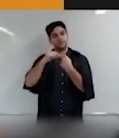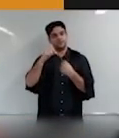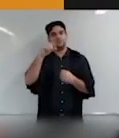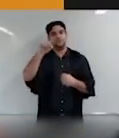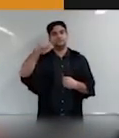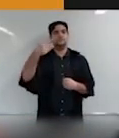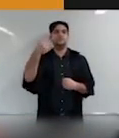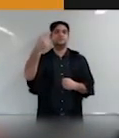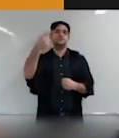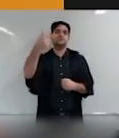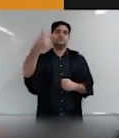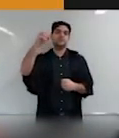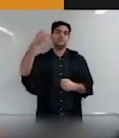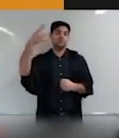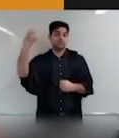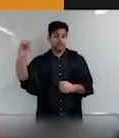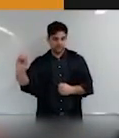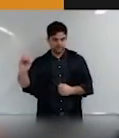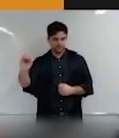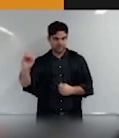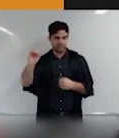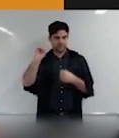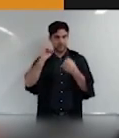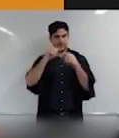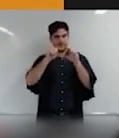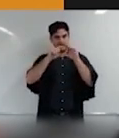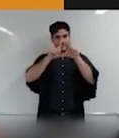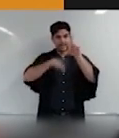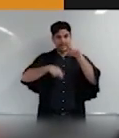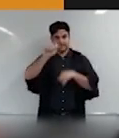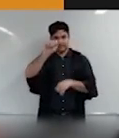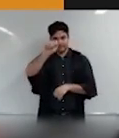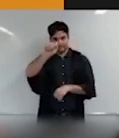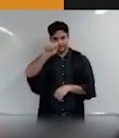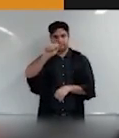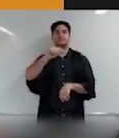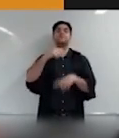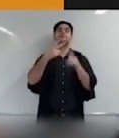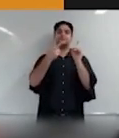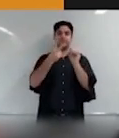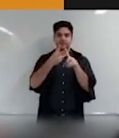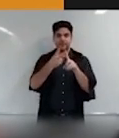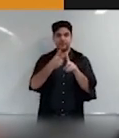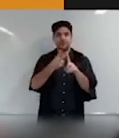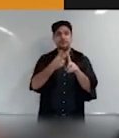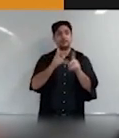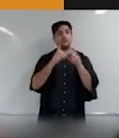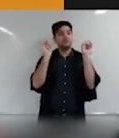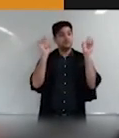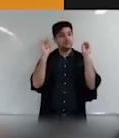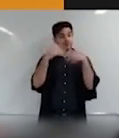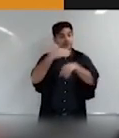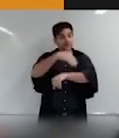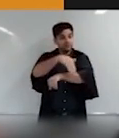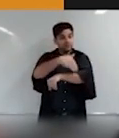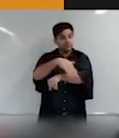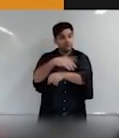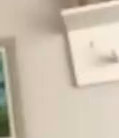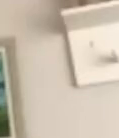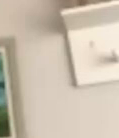que tratam da usucapião especial urbana segundo a ministra o uso misto da área não impede o reconhecimento